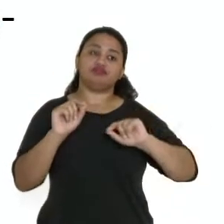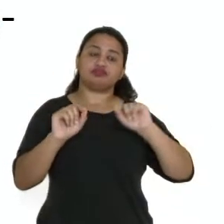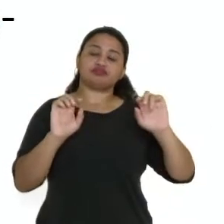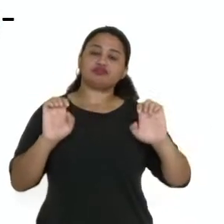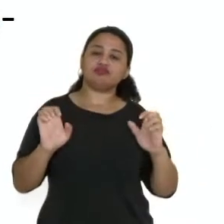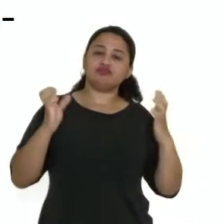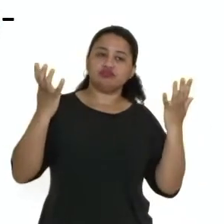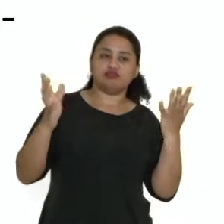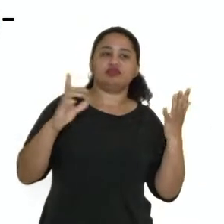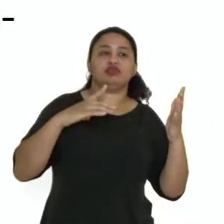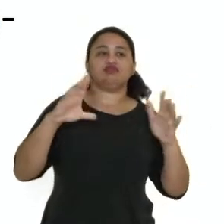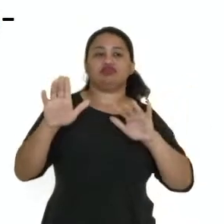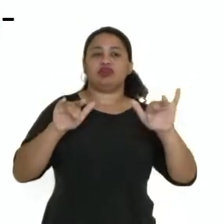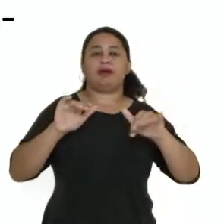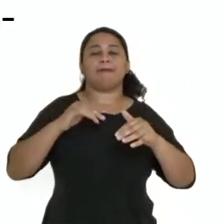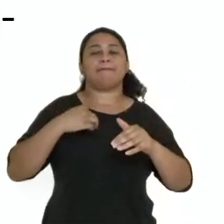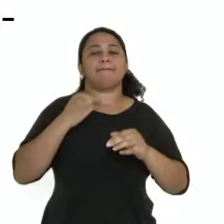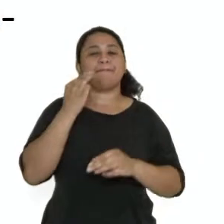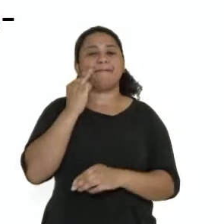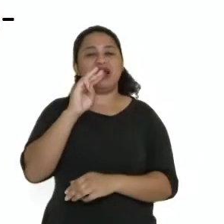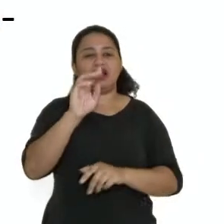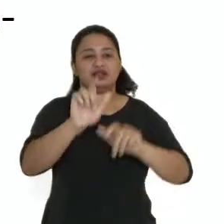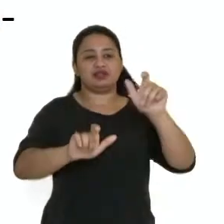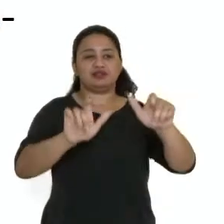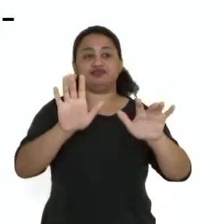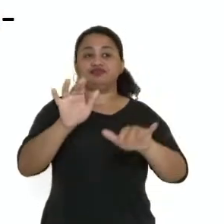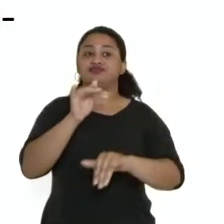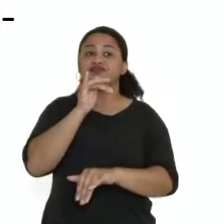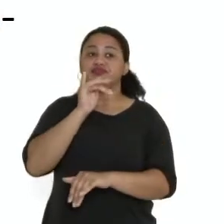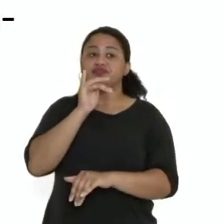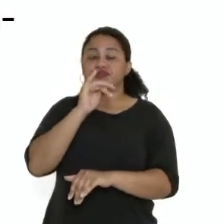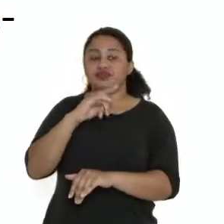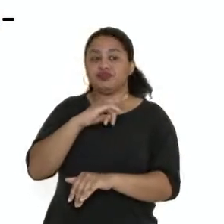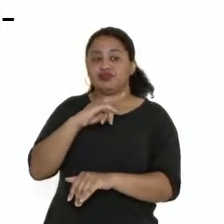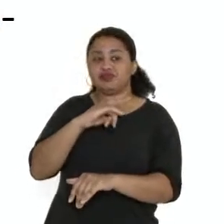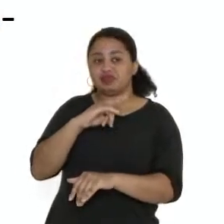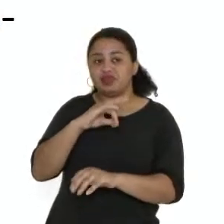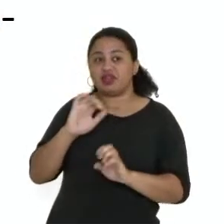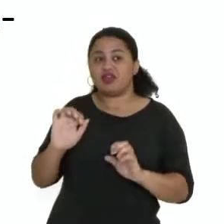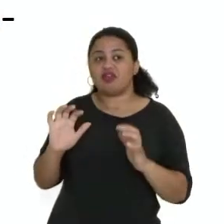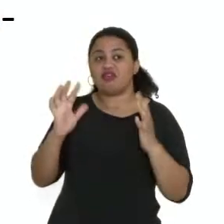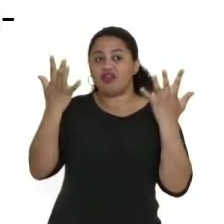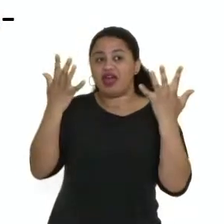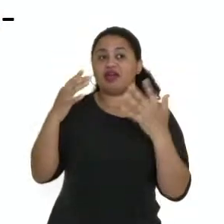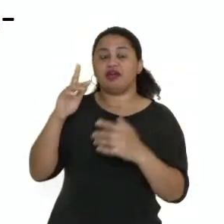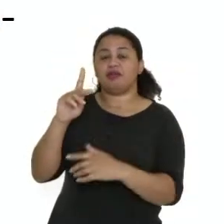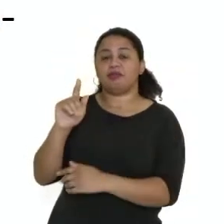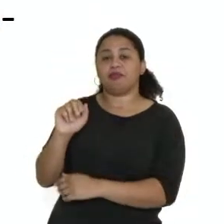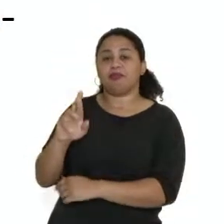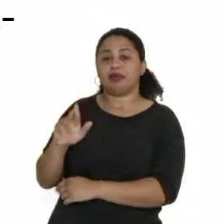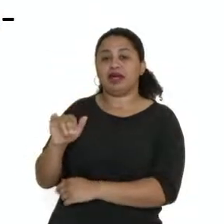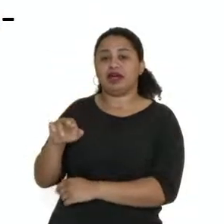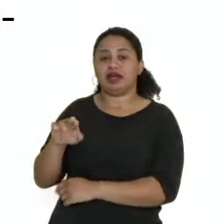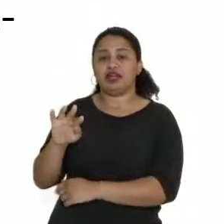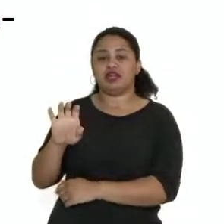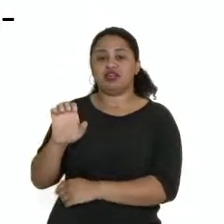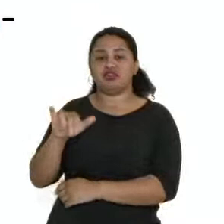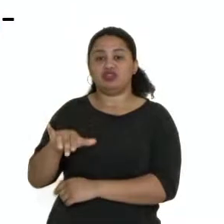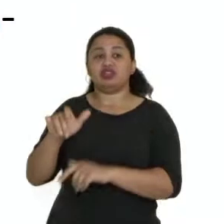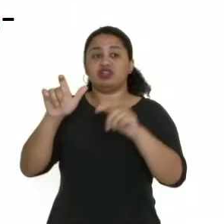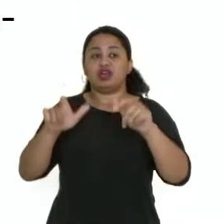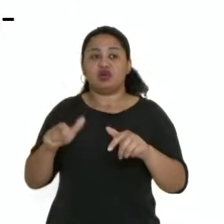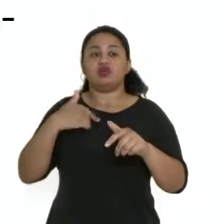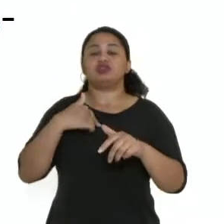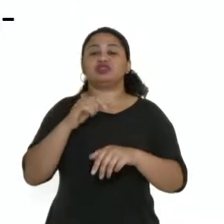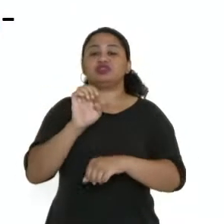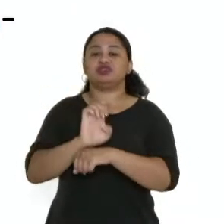eventos eles reúnem milhares de pessoas. Por exemplo, aqui o Festival de Parintins no estado do Amazonas, Então, se você acompanhar a